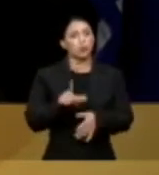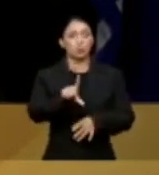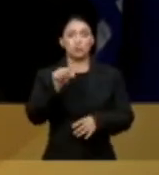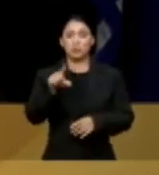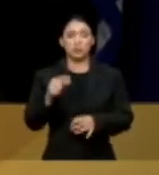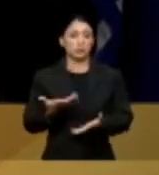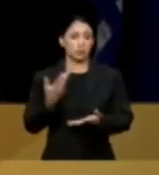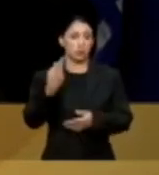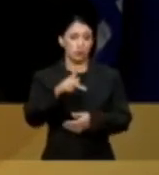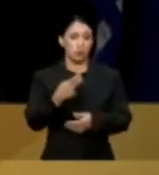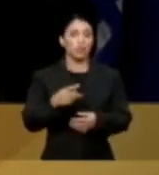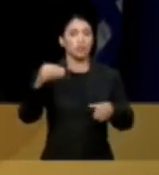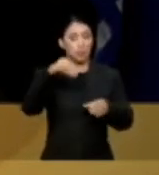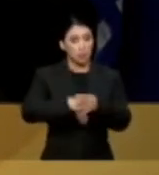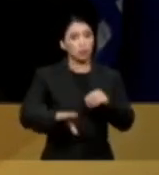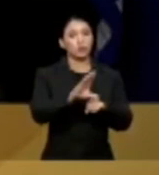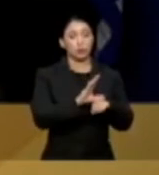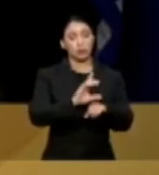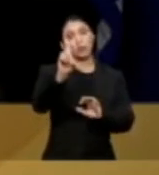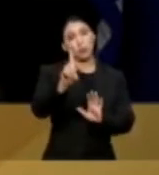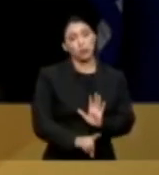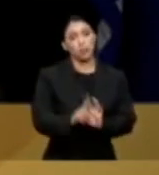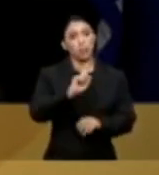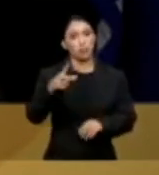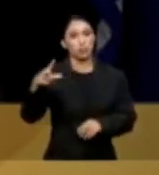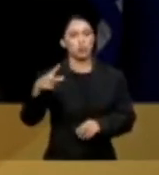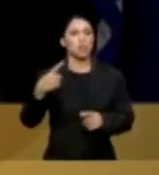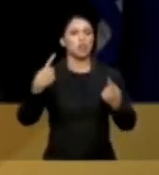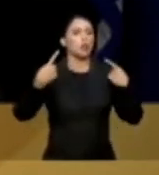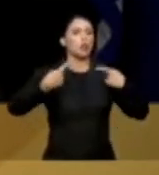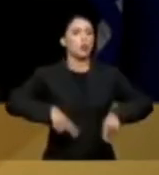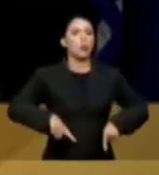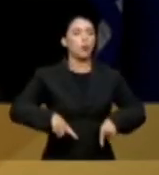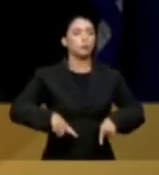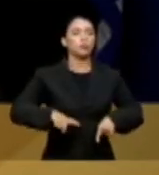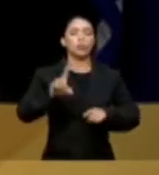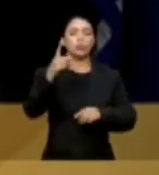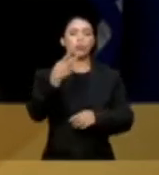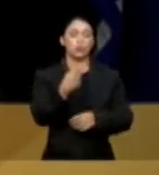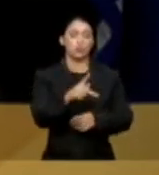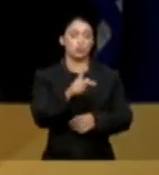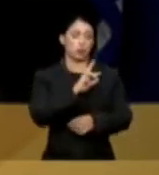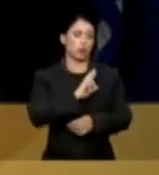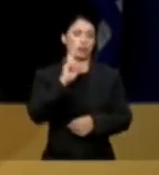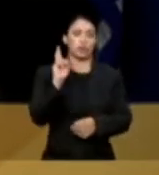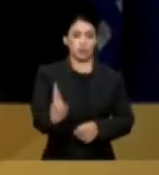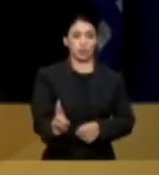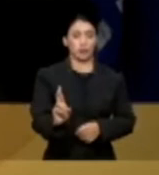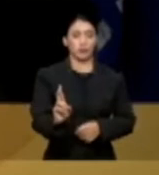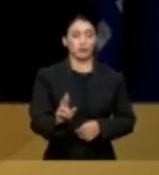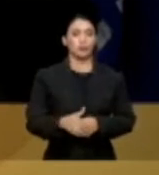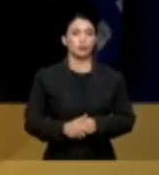da Constituição brasileira, o direito de não ser privado de direitos por motivo de crença